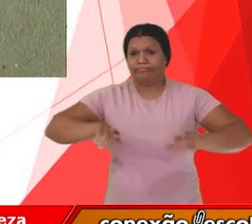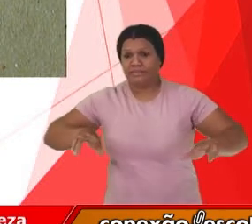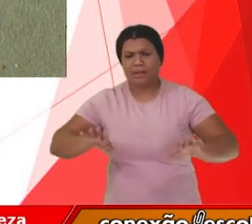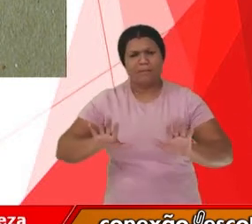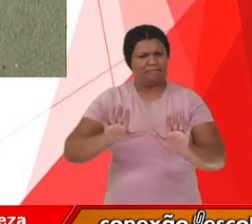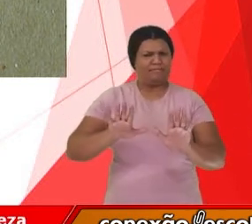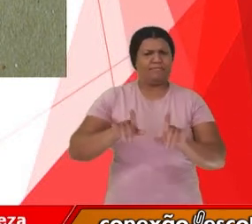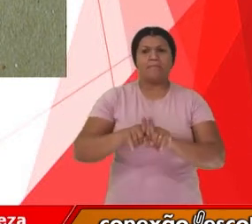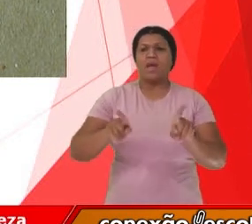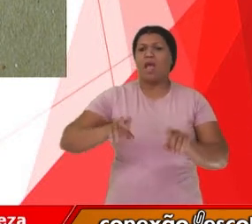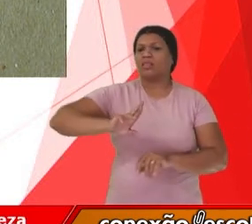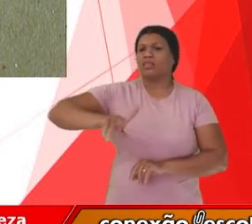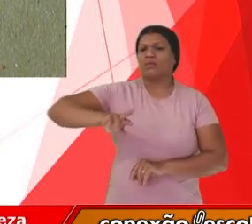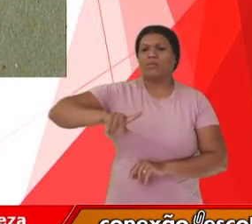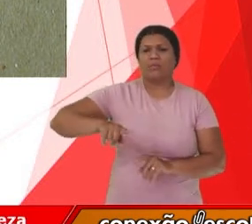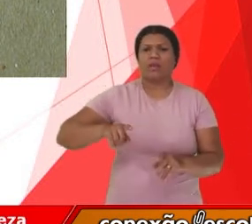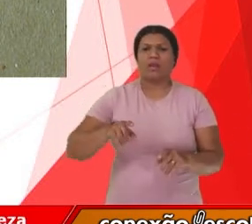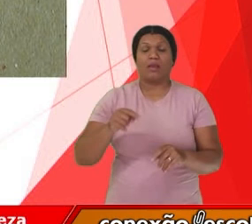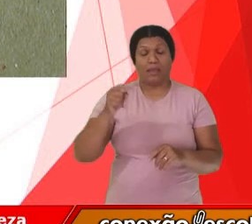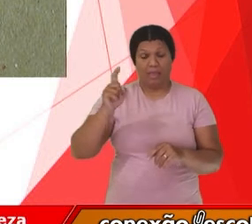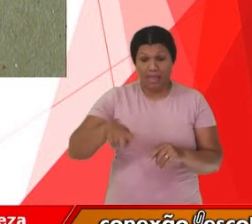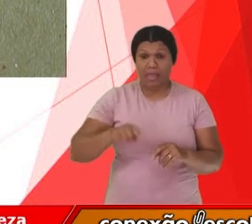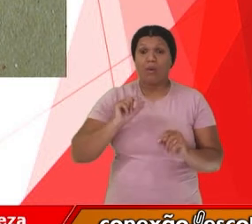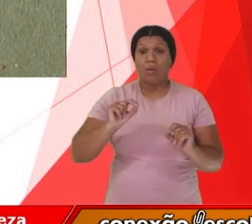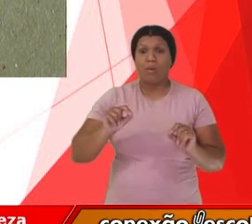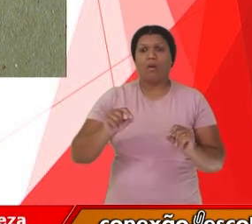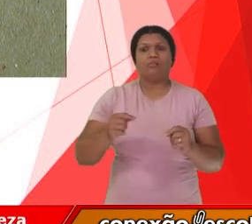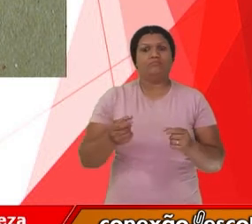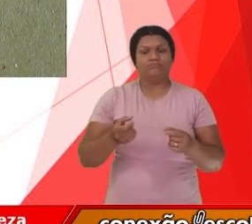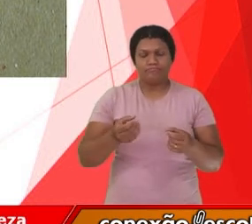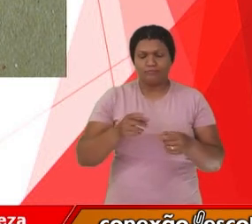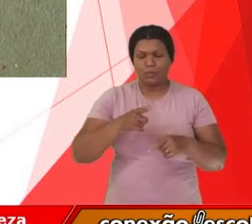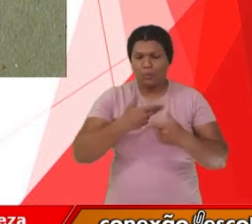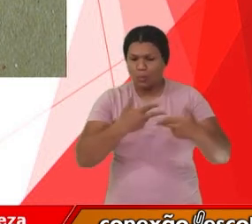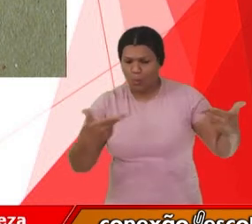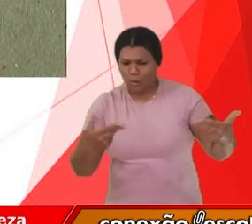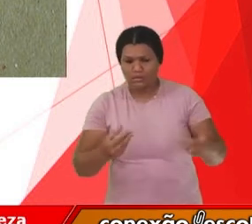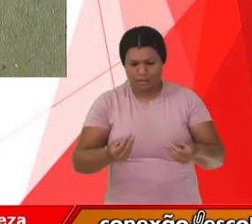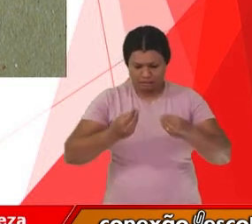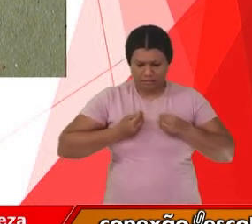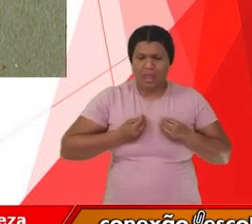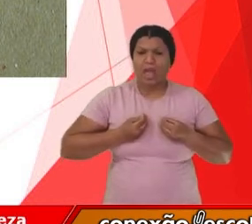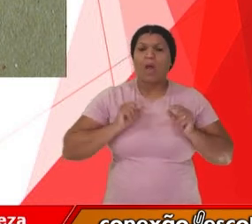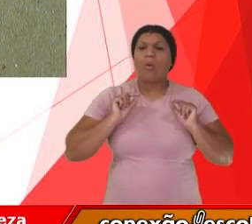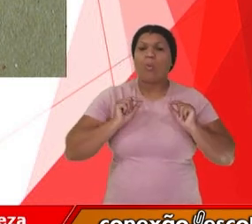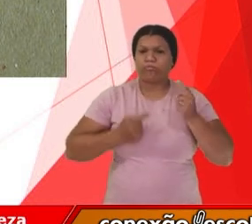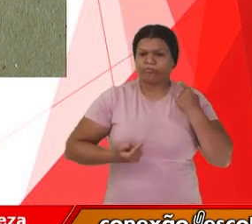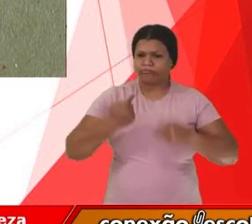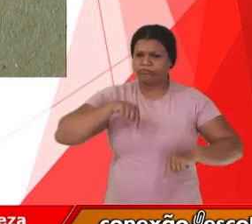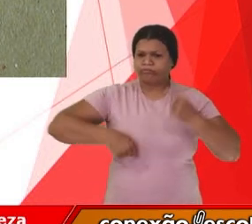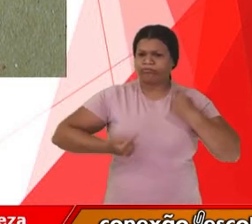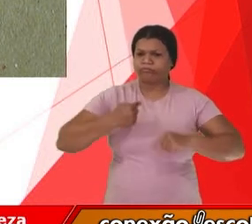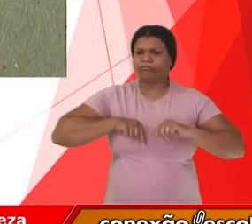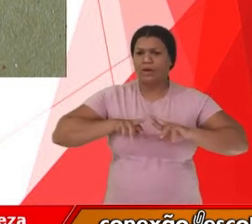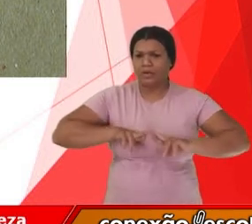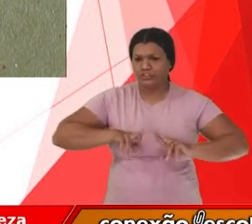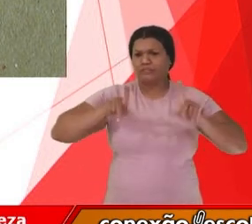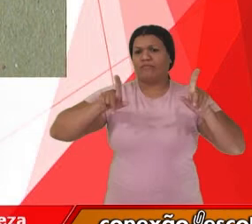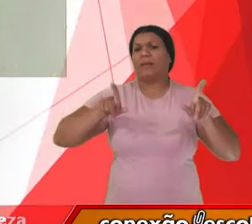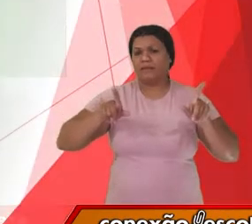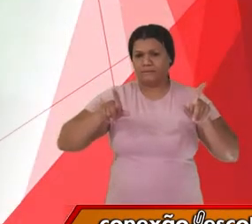estamos falando de qualquer substância que altera o funcionamento do organismo. Então, se eu vou, por exemplo, a